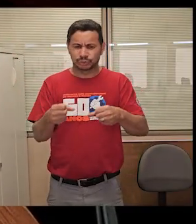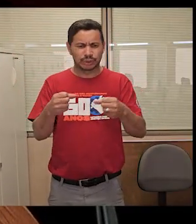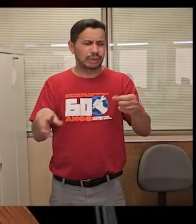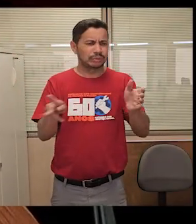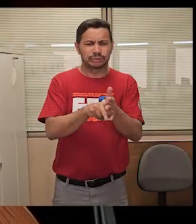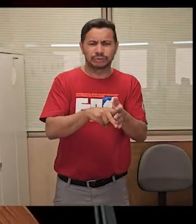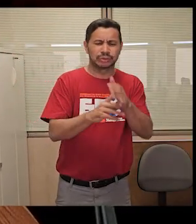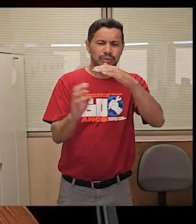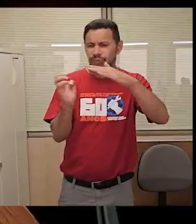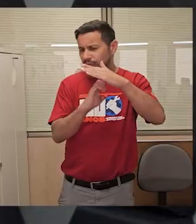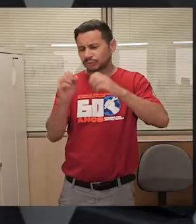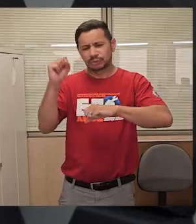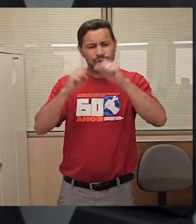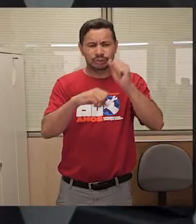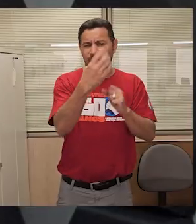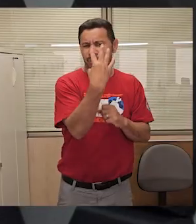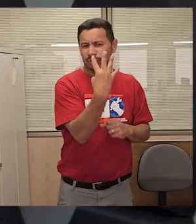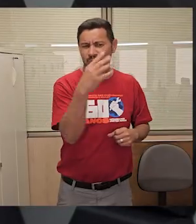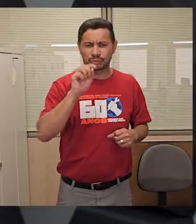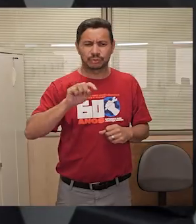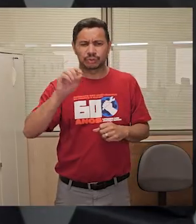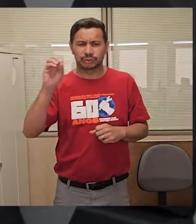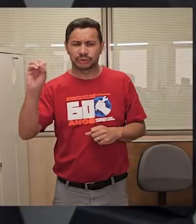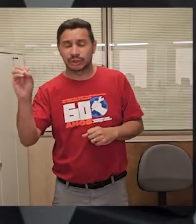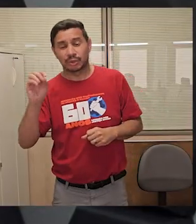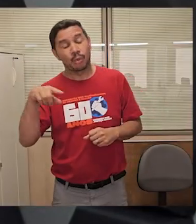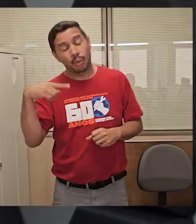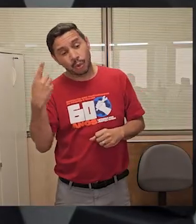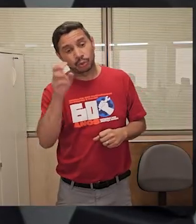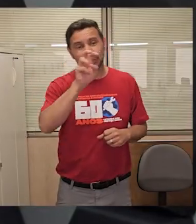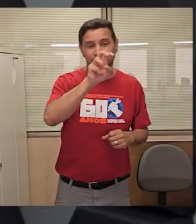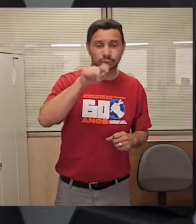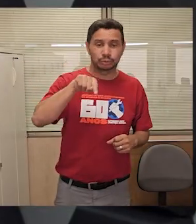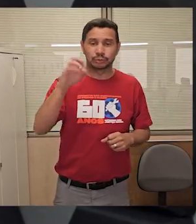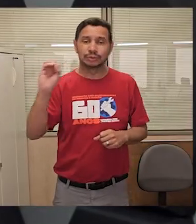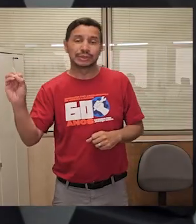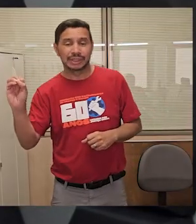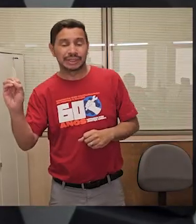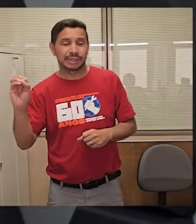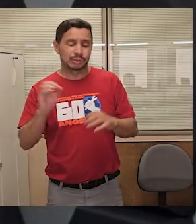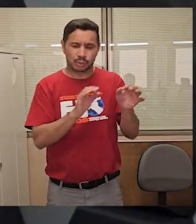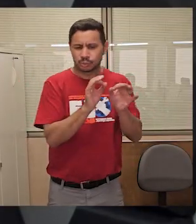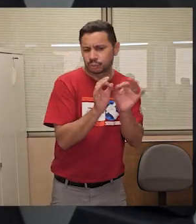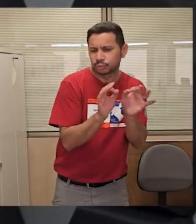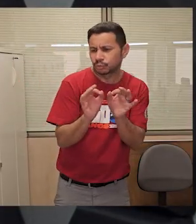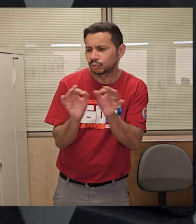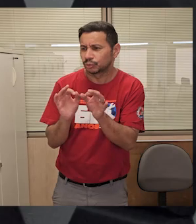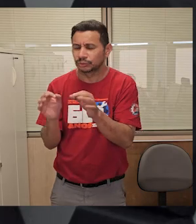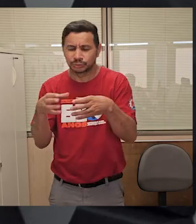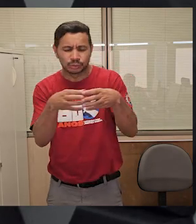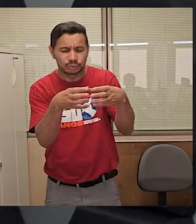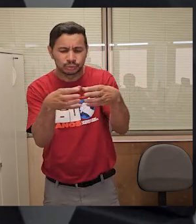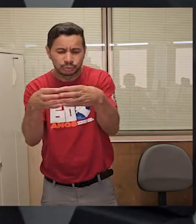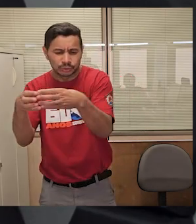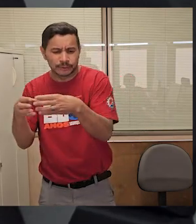indústria 4.0, alguns já falam de 5.0, né? Enfim, essas são as temáticas. As pessoas